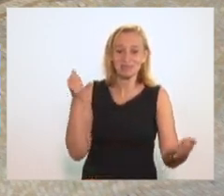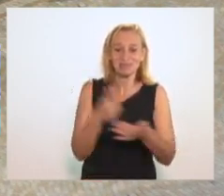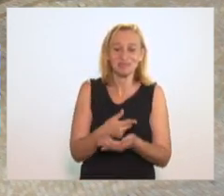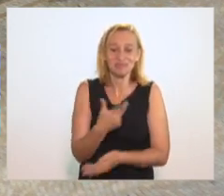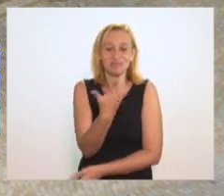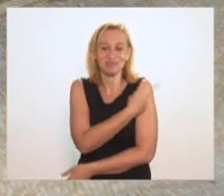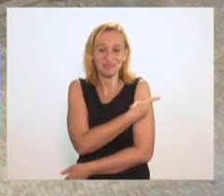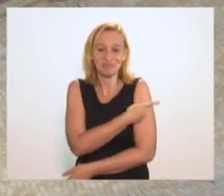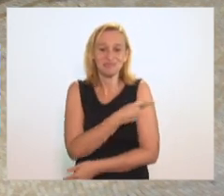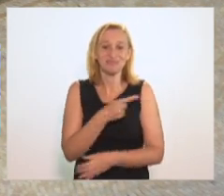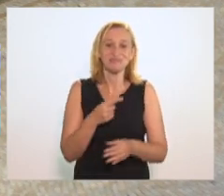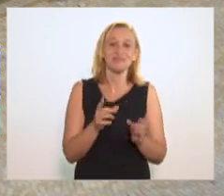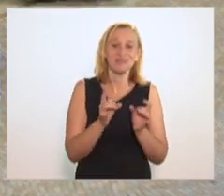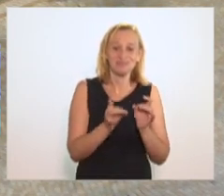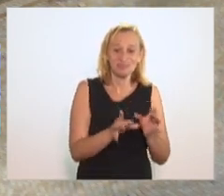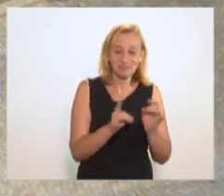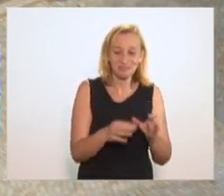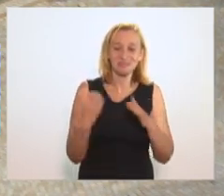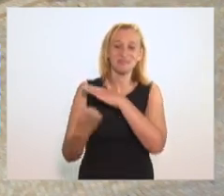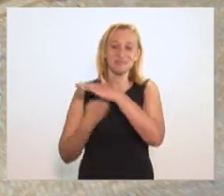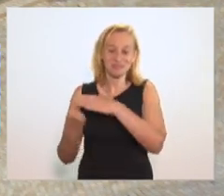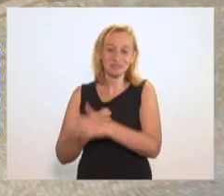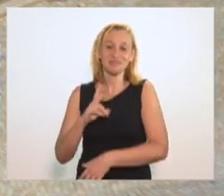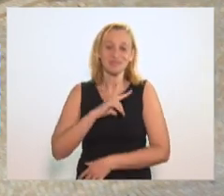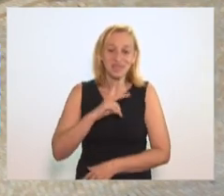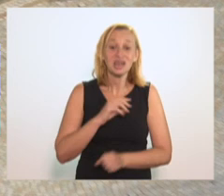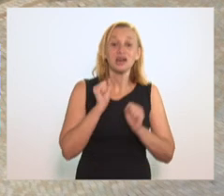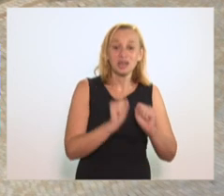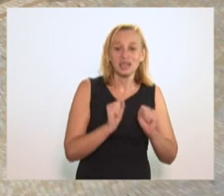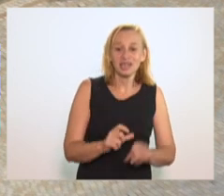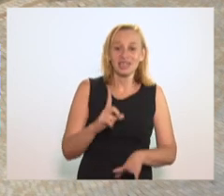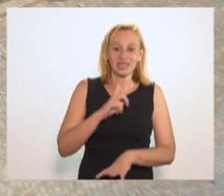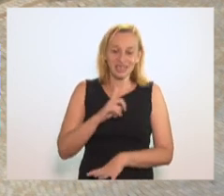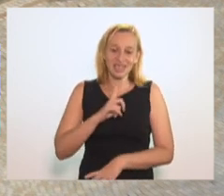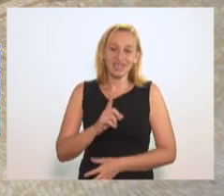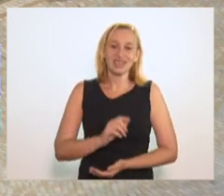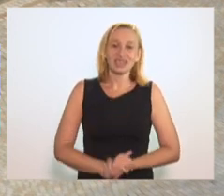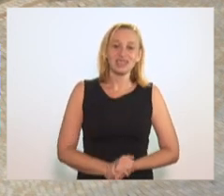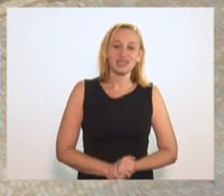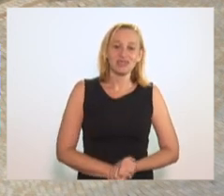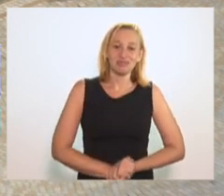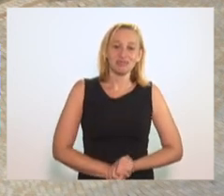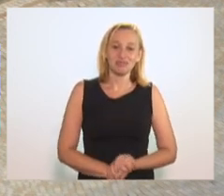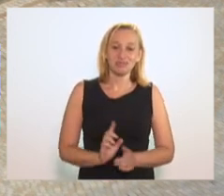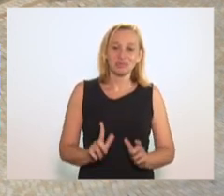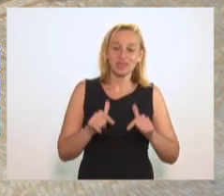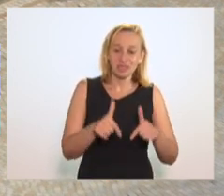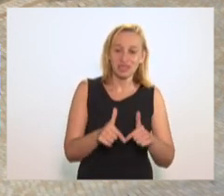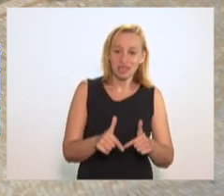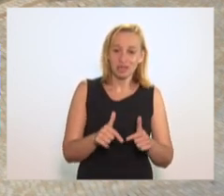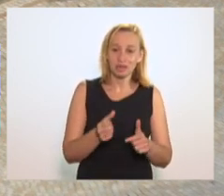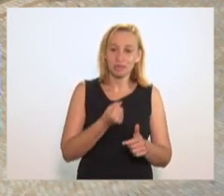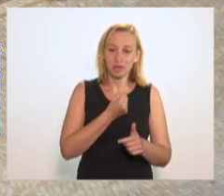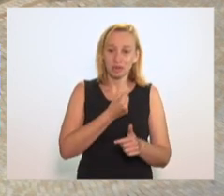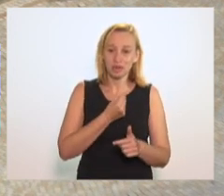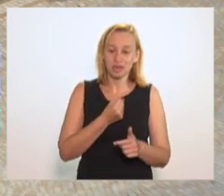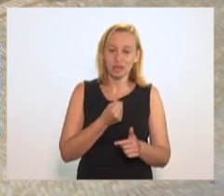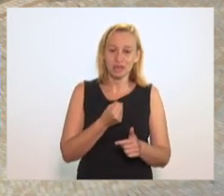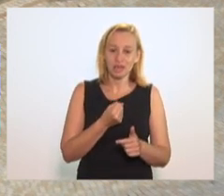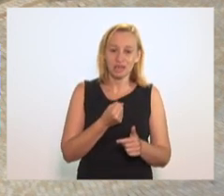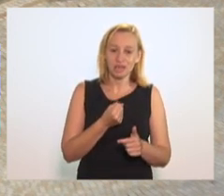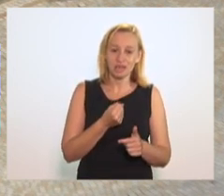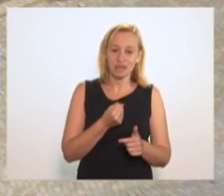pela iniciativa privada o que poderia ter sido um gesto para aumentarmos a capacidade